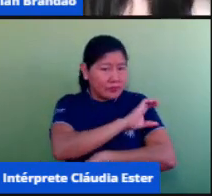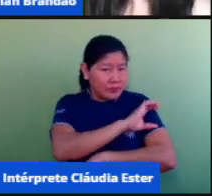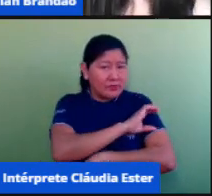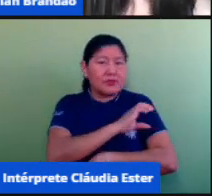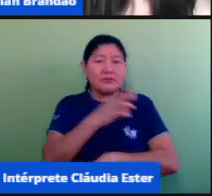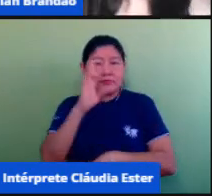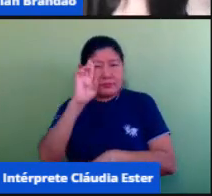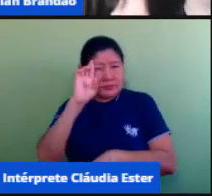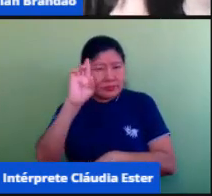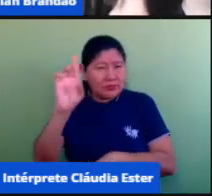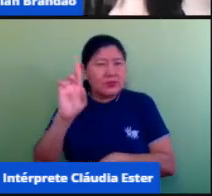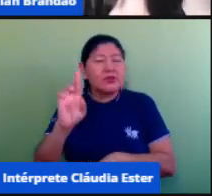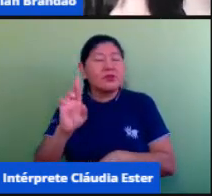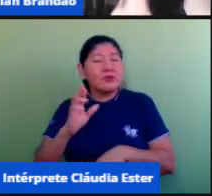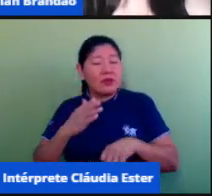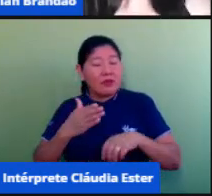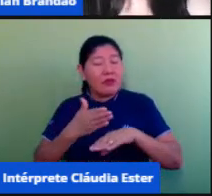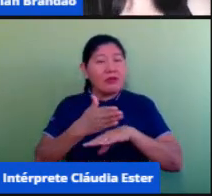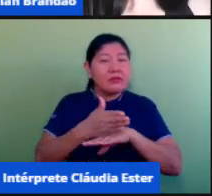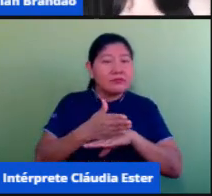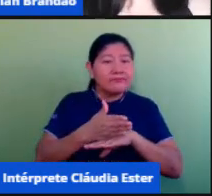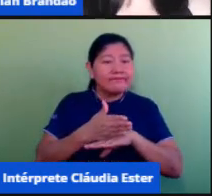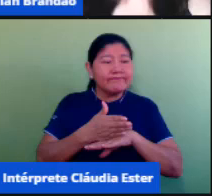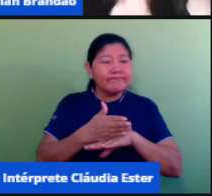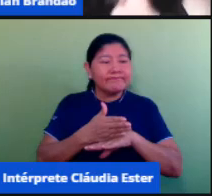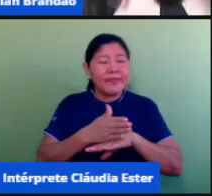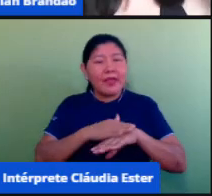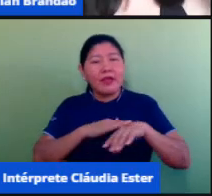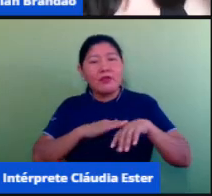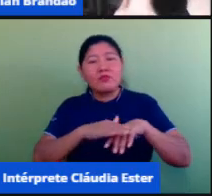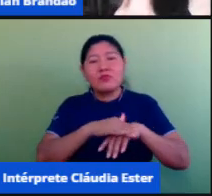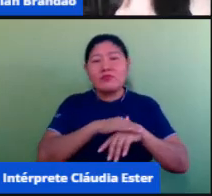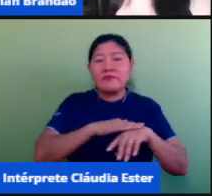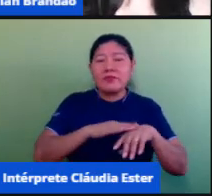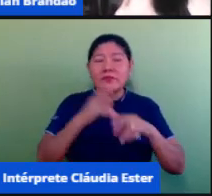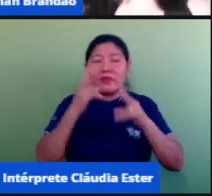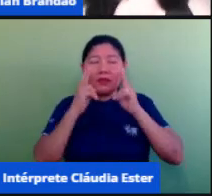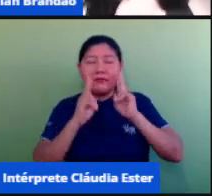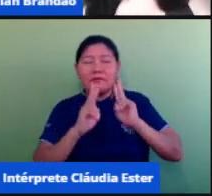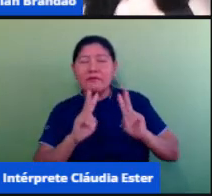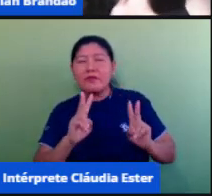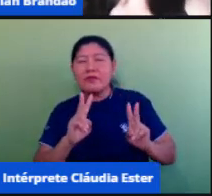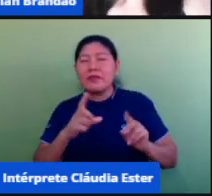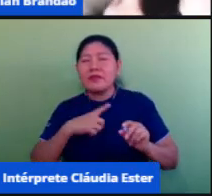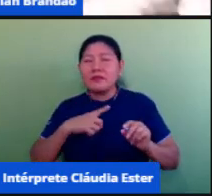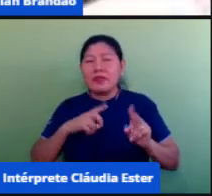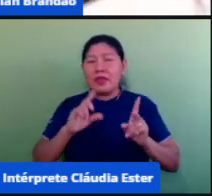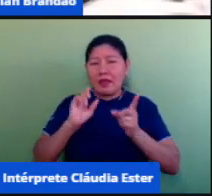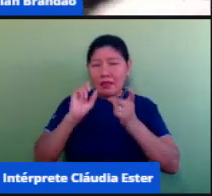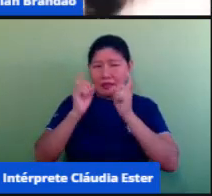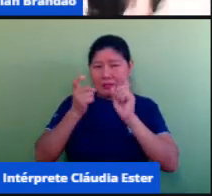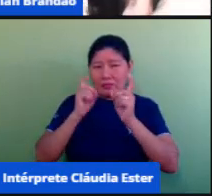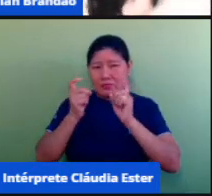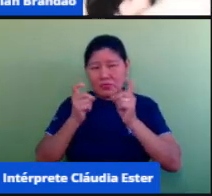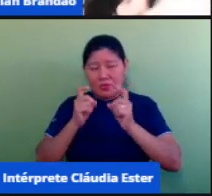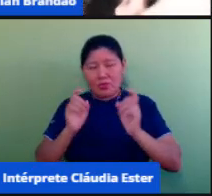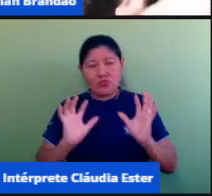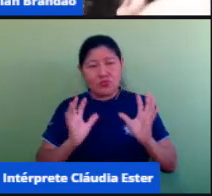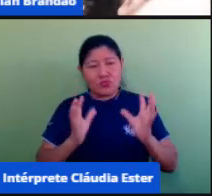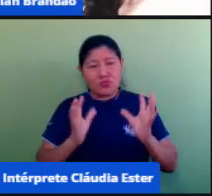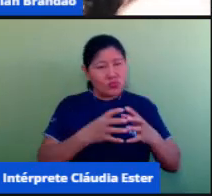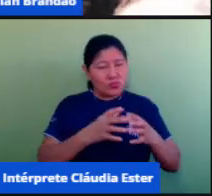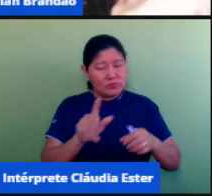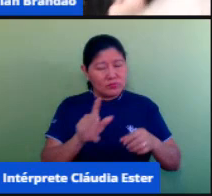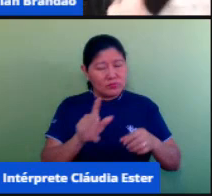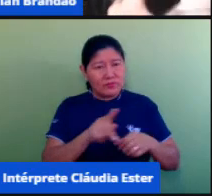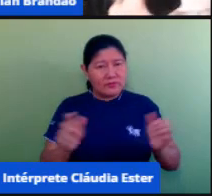que são pontuados no conselho de classe. Aquela discussão do conselho de classe que todos já conhecem. O aluno fulano de tal vinha